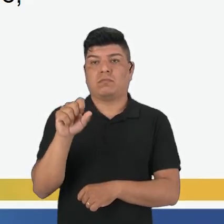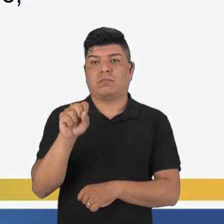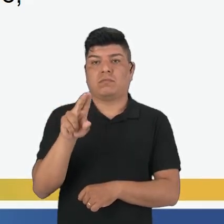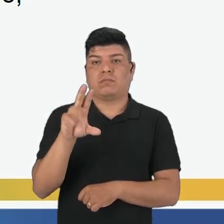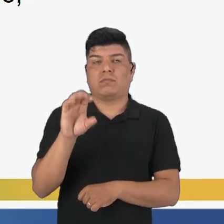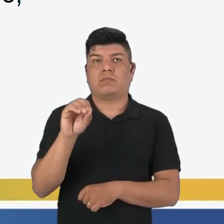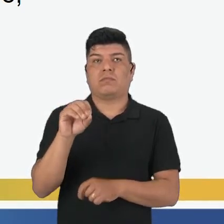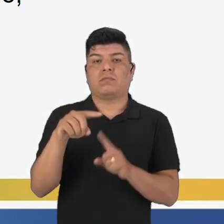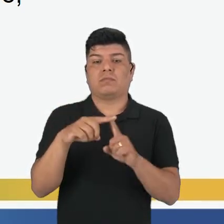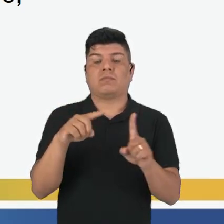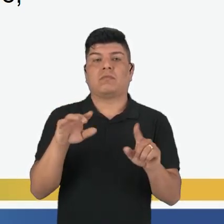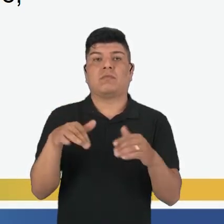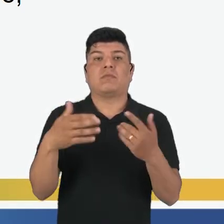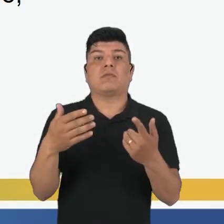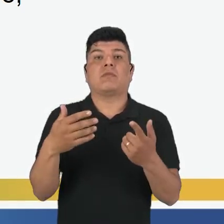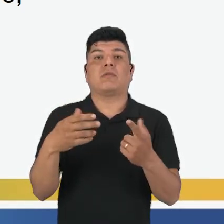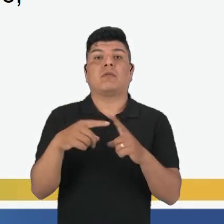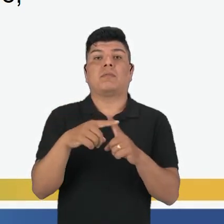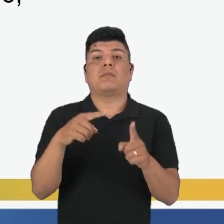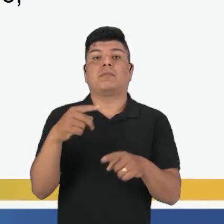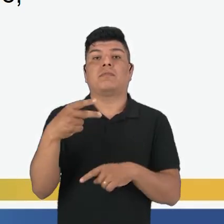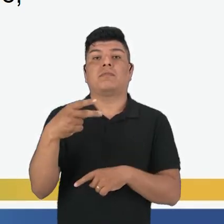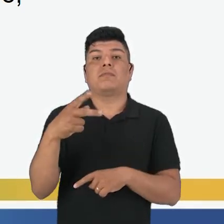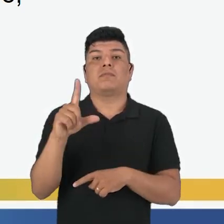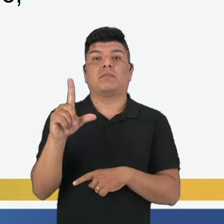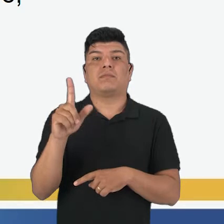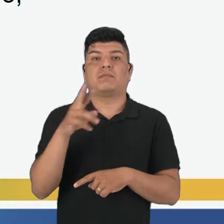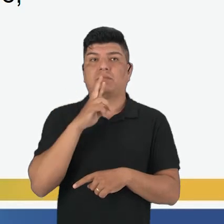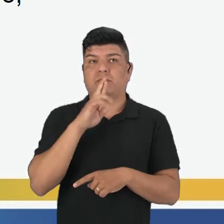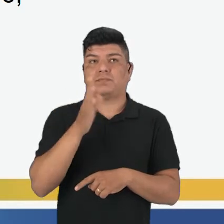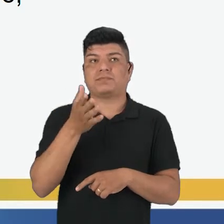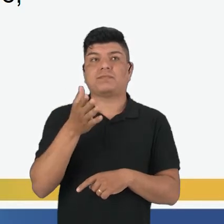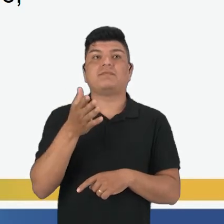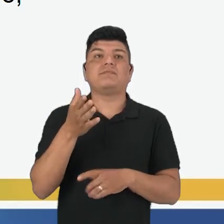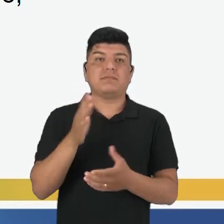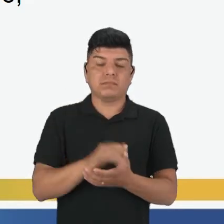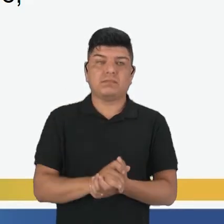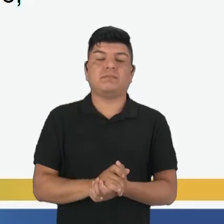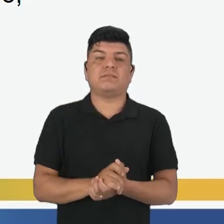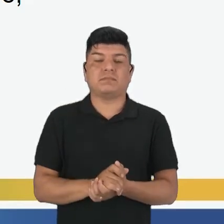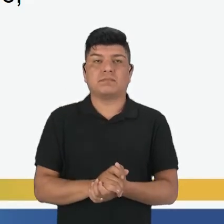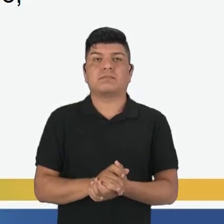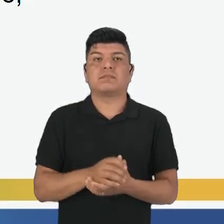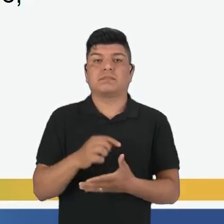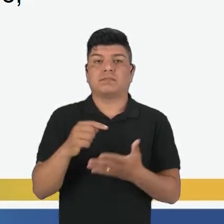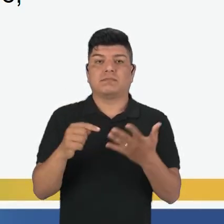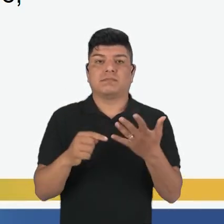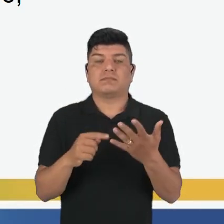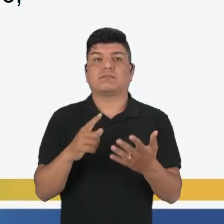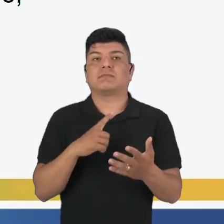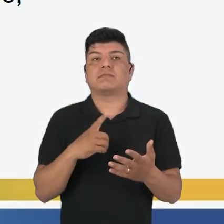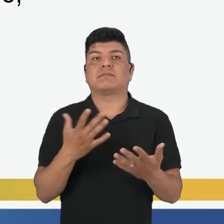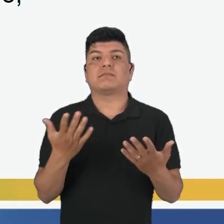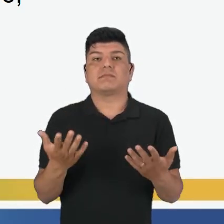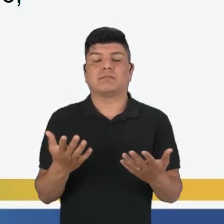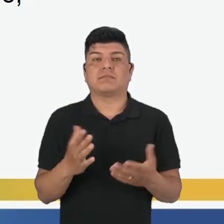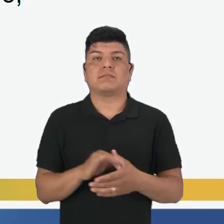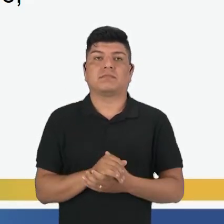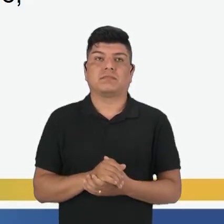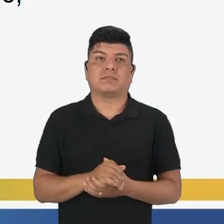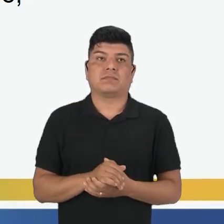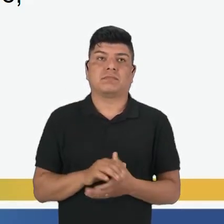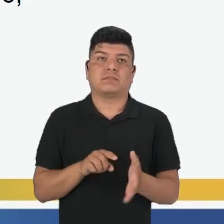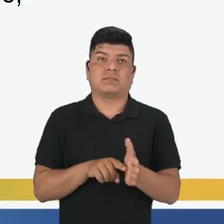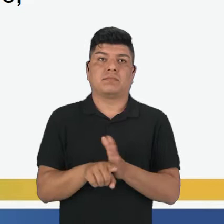qual vai ser a metade de 2 litros? Já descobriram a resposta? Então, vamos ver aí o que a minha situação, problema, está